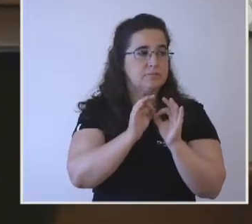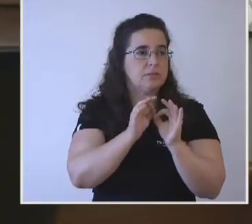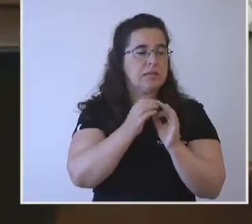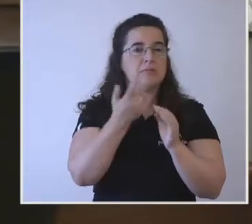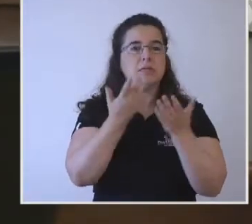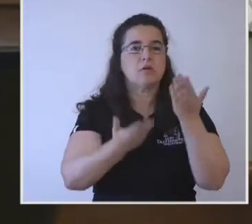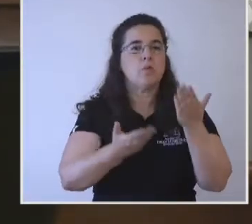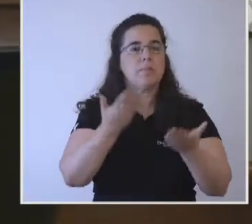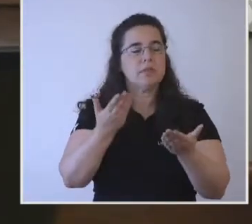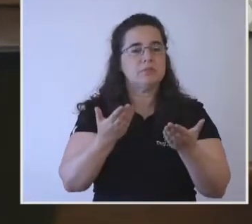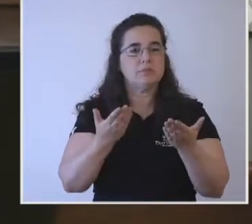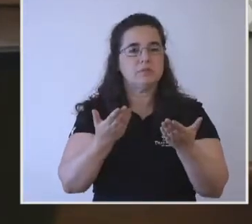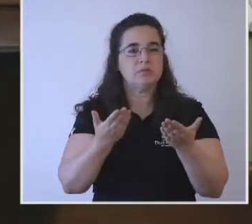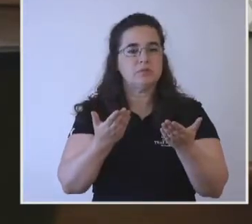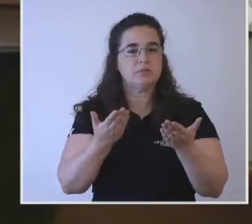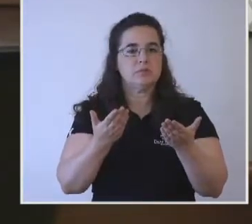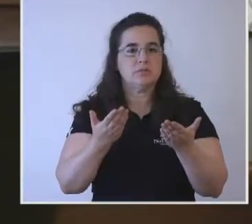quando comparamos